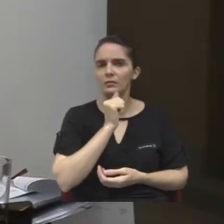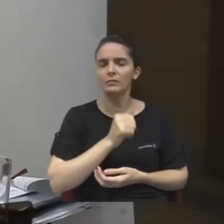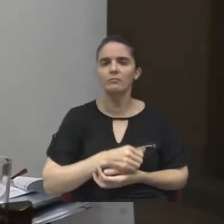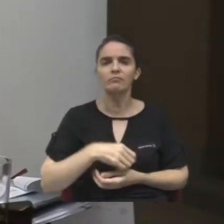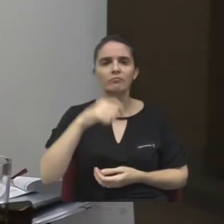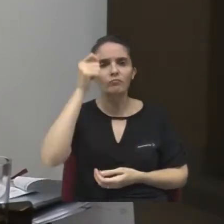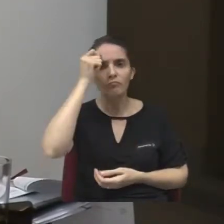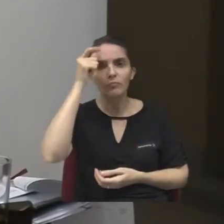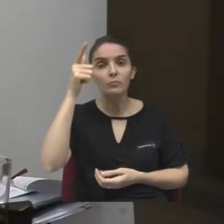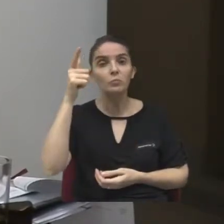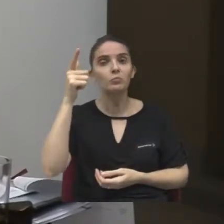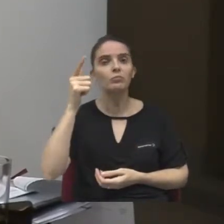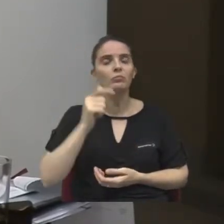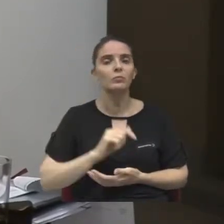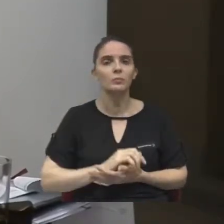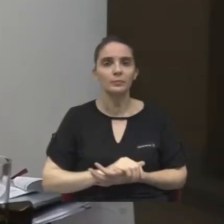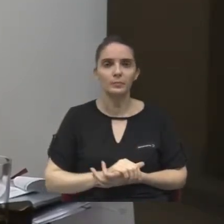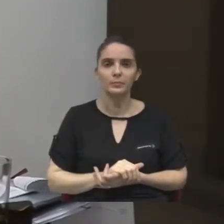cultura